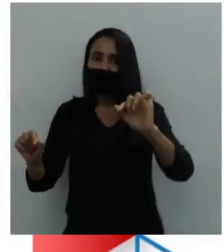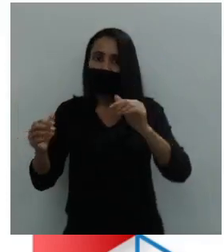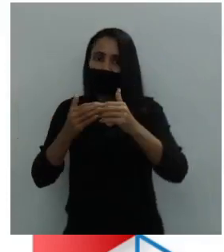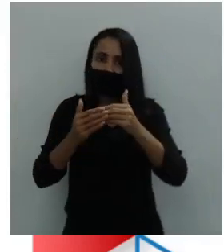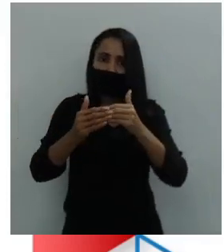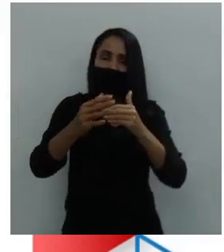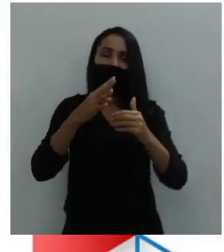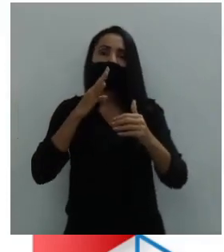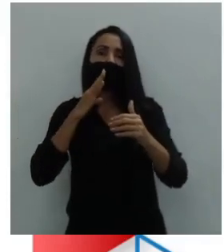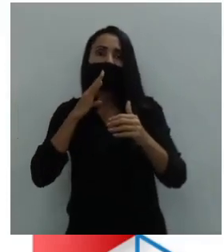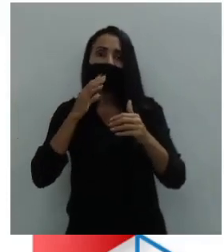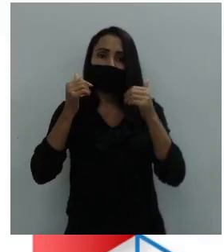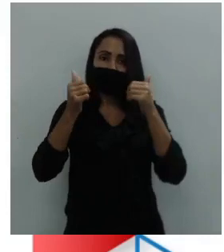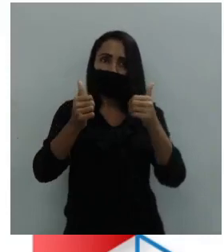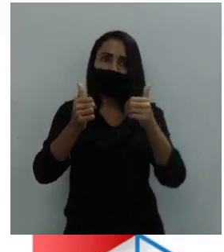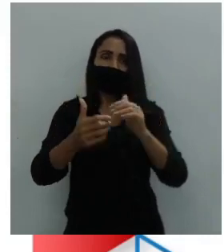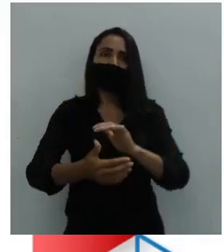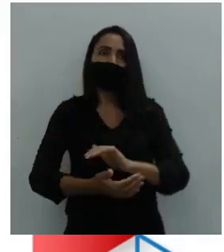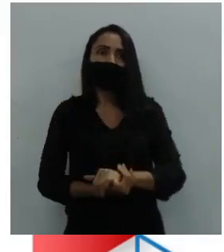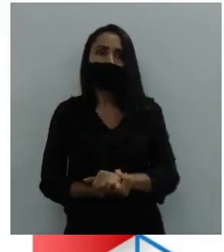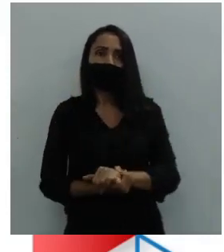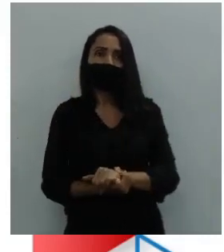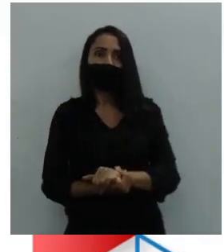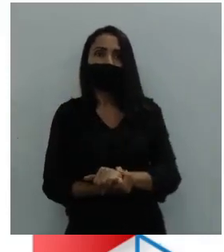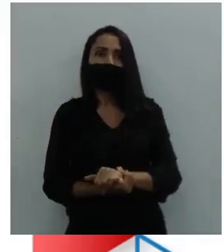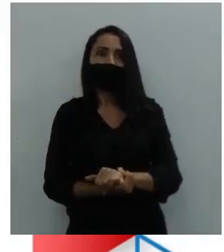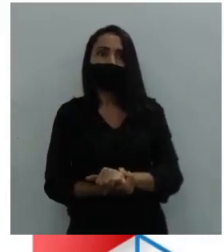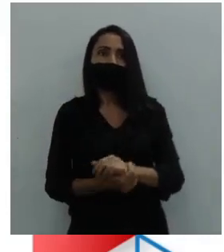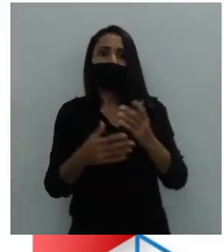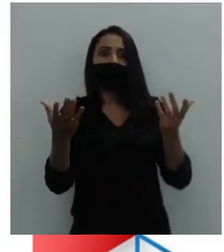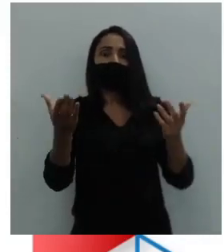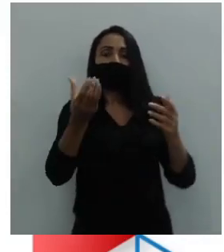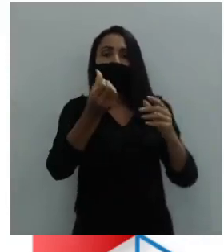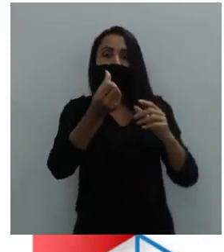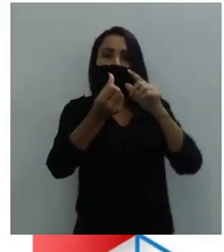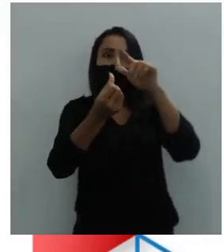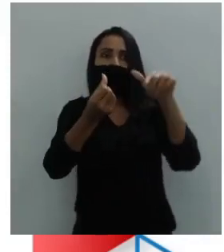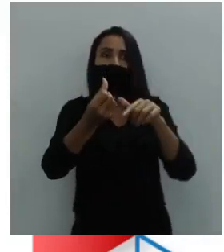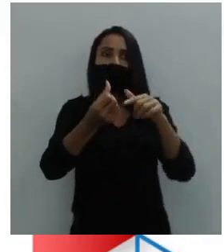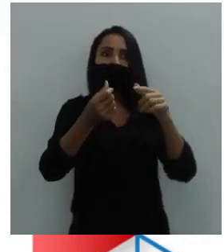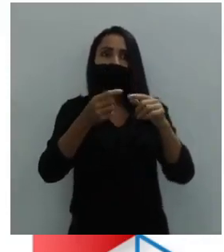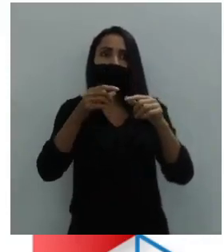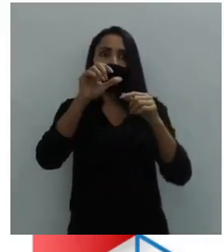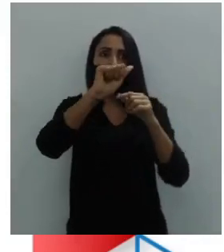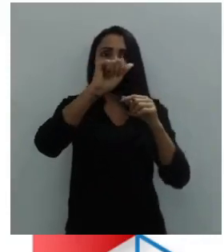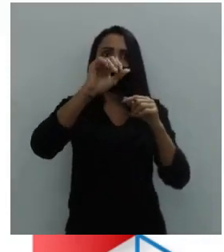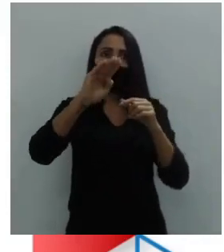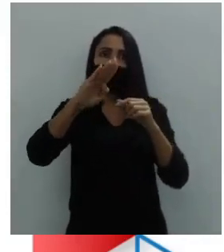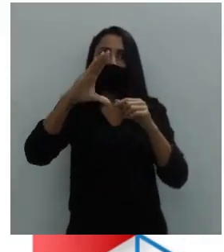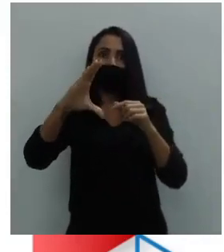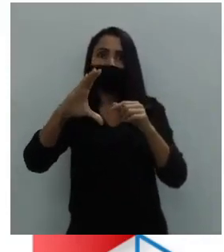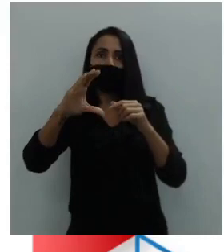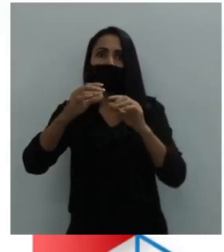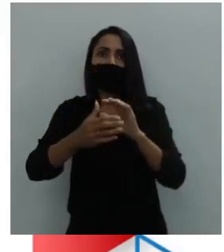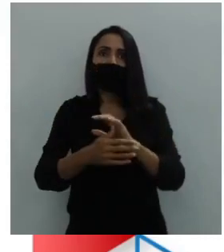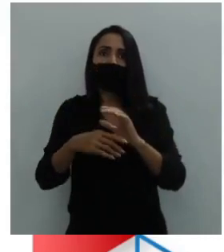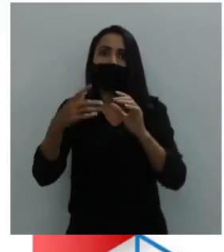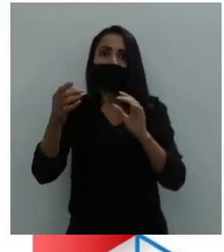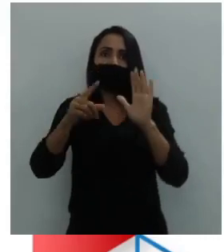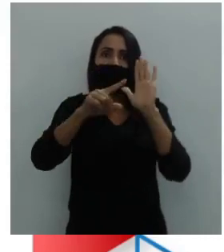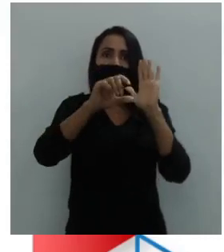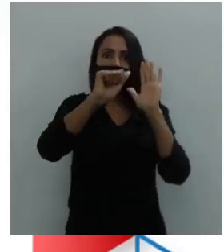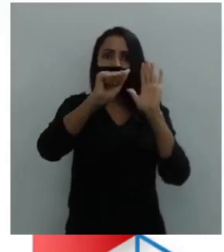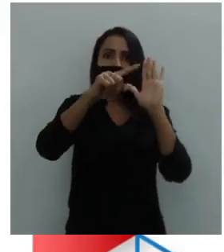desse conhecimento. Tá bom? Então, sai comigo. Sexta questão. Um triângulo ABC com coordenadas diversas. Menos